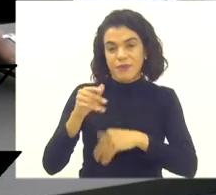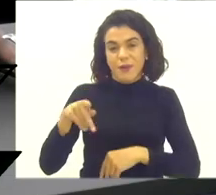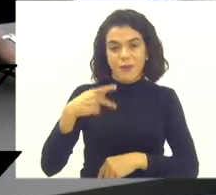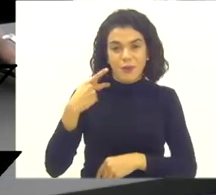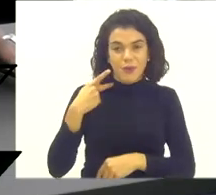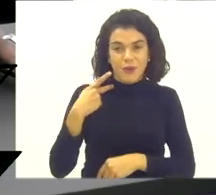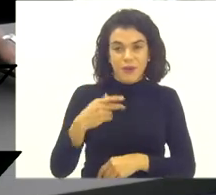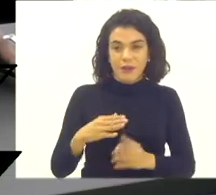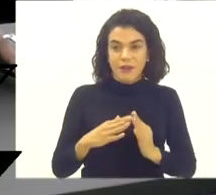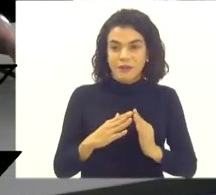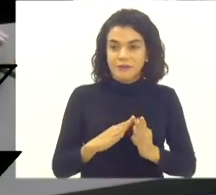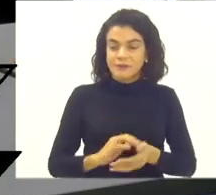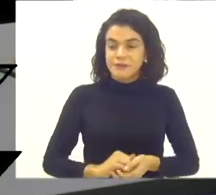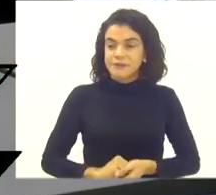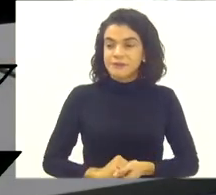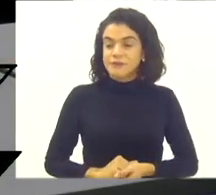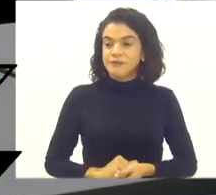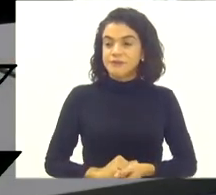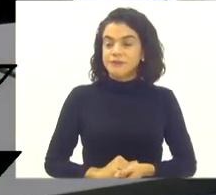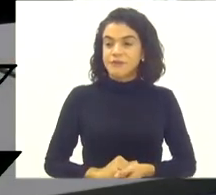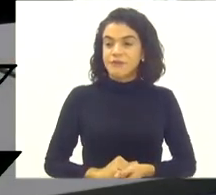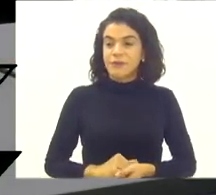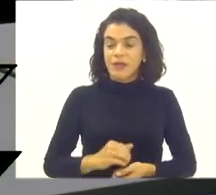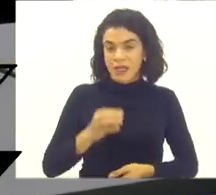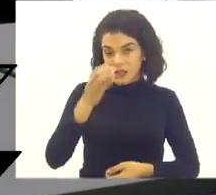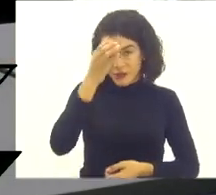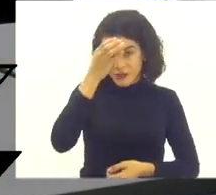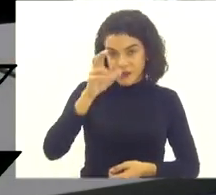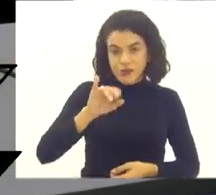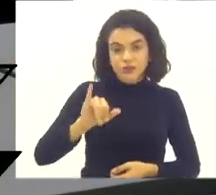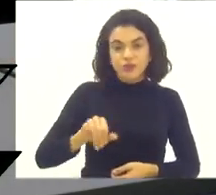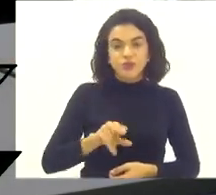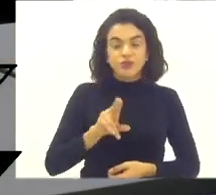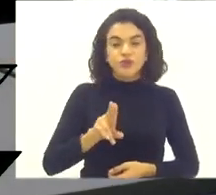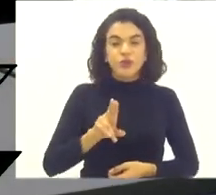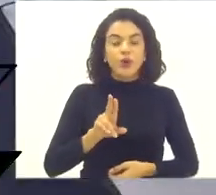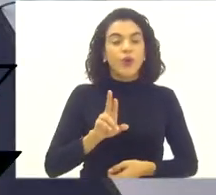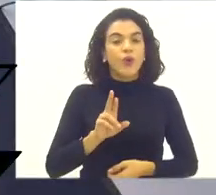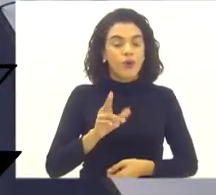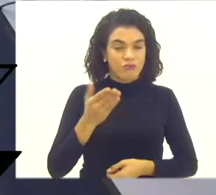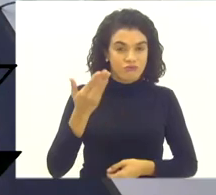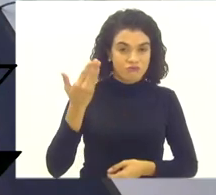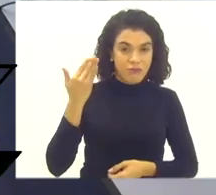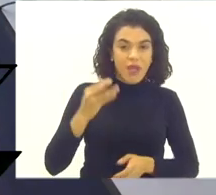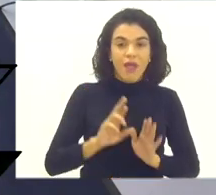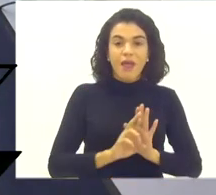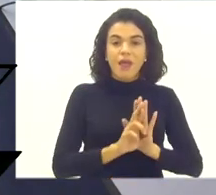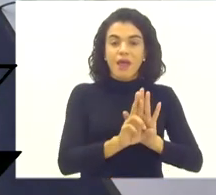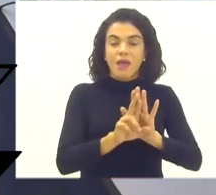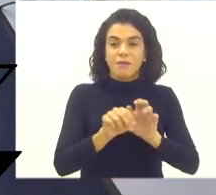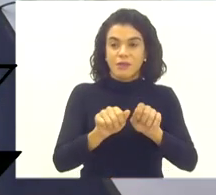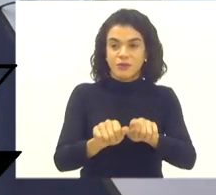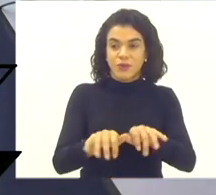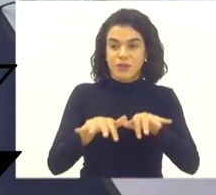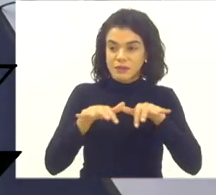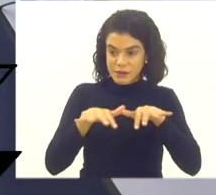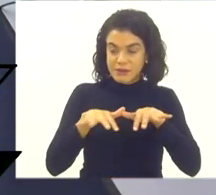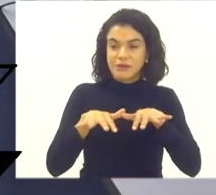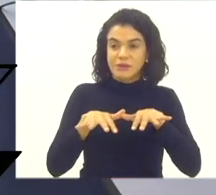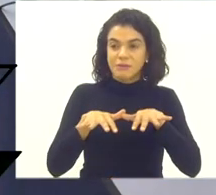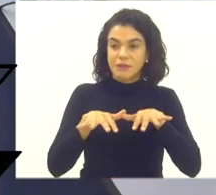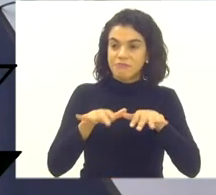casa só uma complementação a deputada tia Ju na segunda-feira representou Assembleia num evento